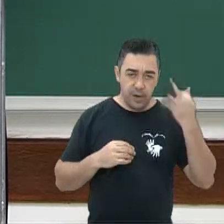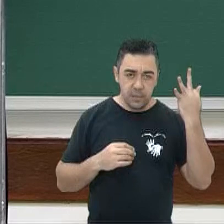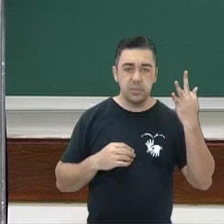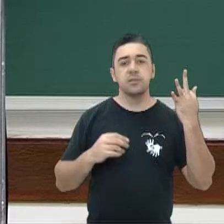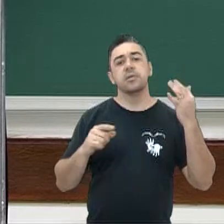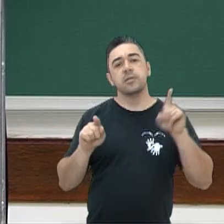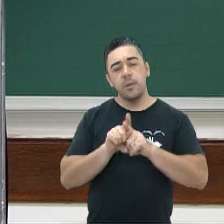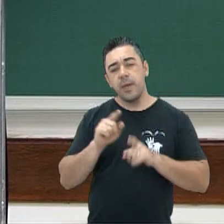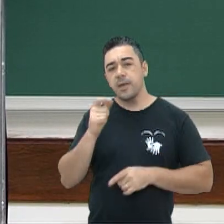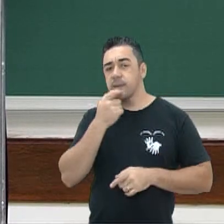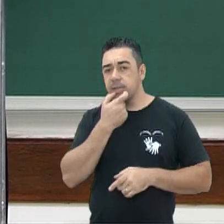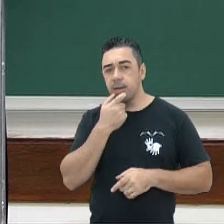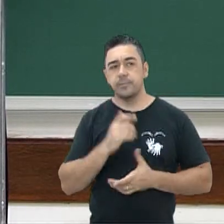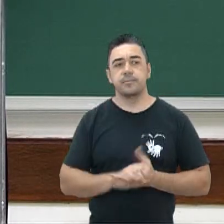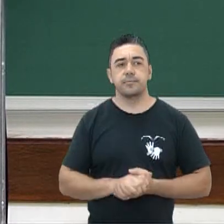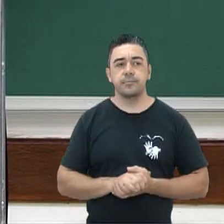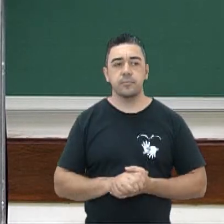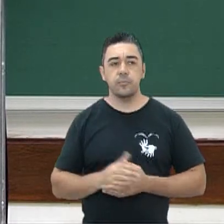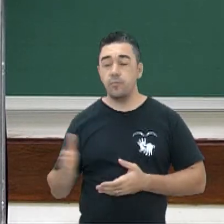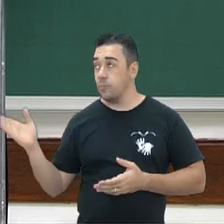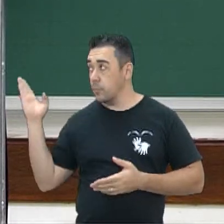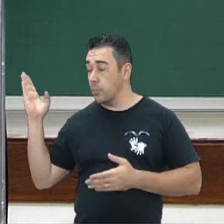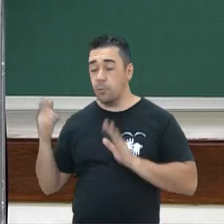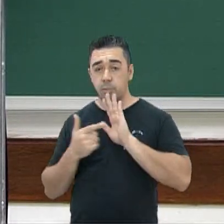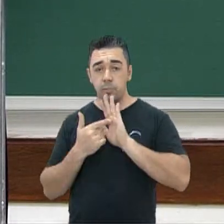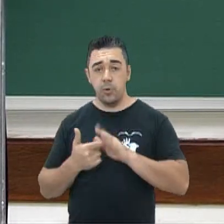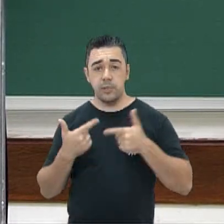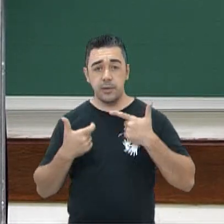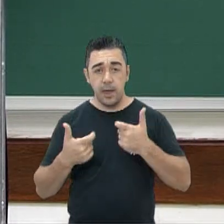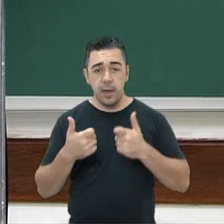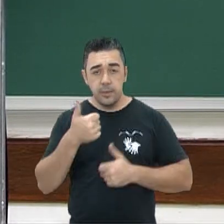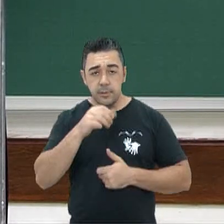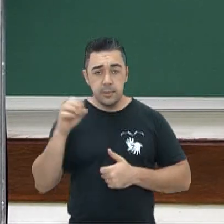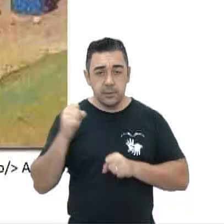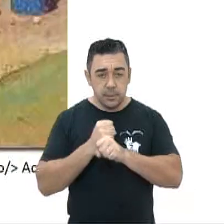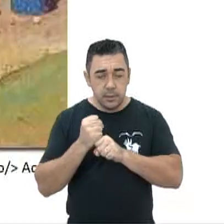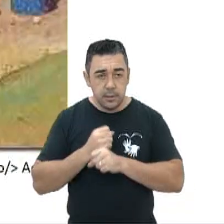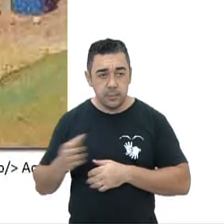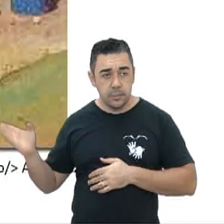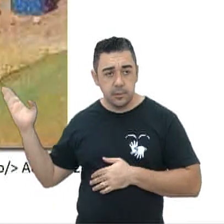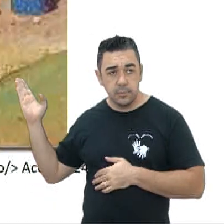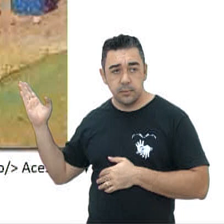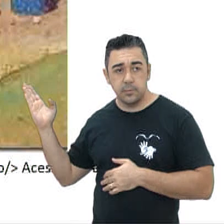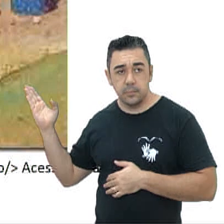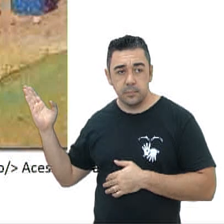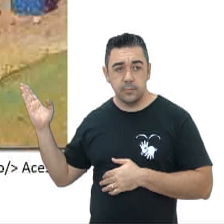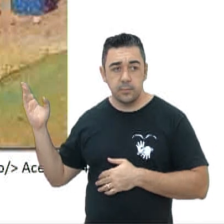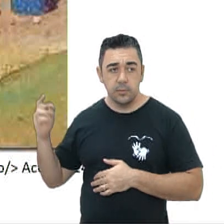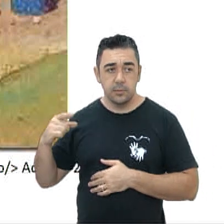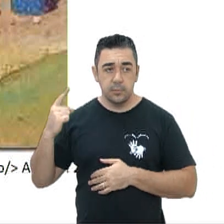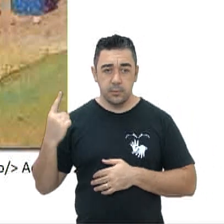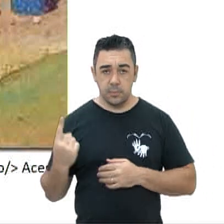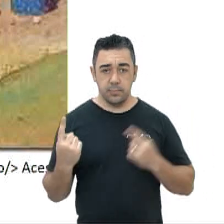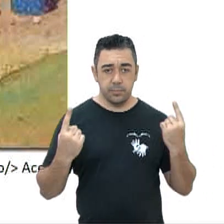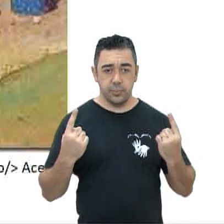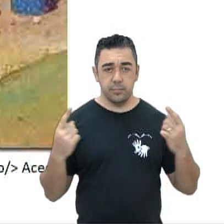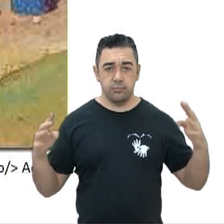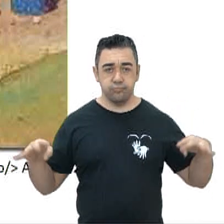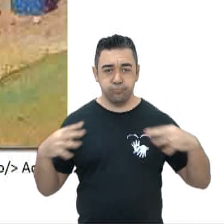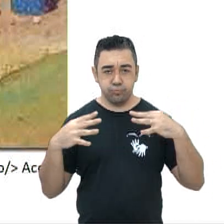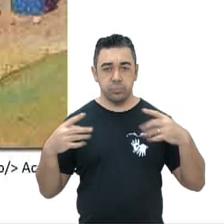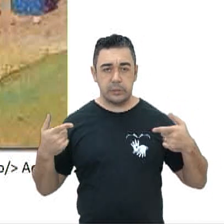Inglaterra quanto na França. Tá? A representação da Guerra dos 100 Anos, a gente está vendo aqui uma representação, né, os dois lados,